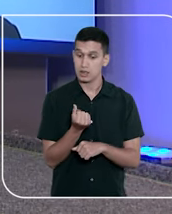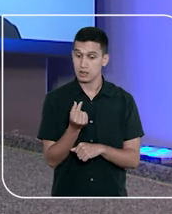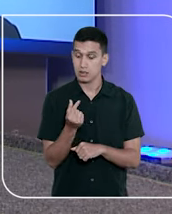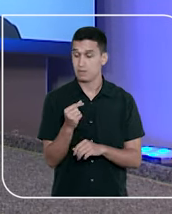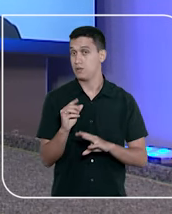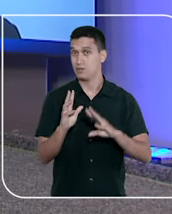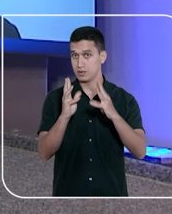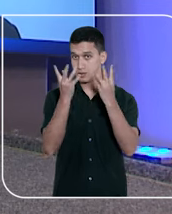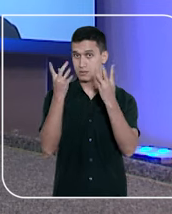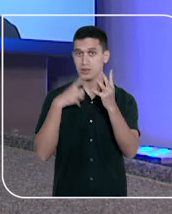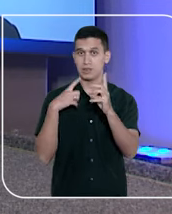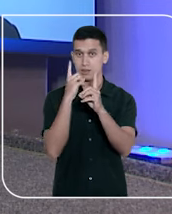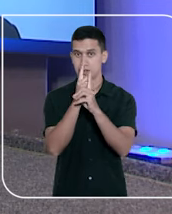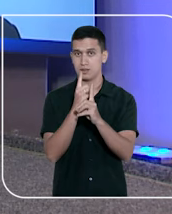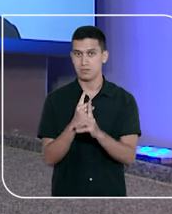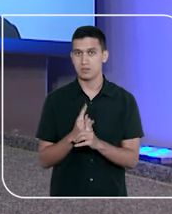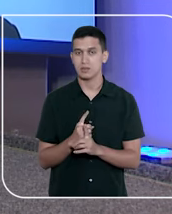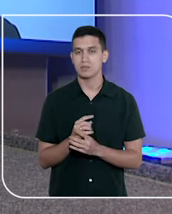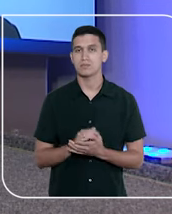ou não? Há outro tipo de cálculo?